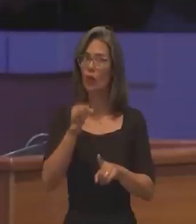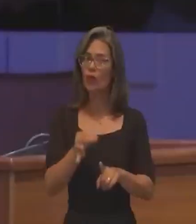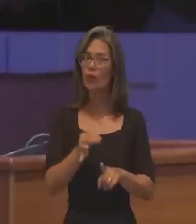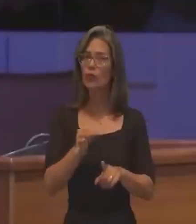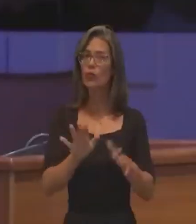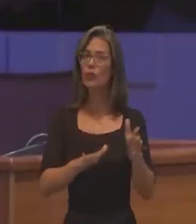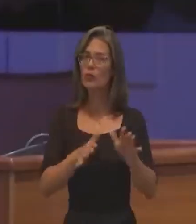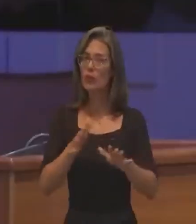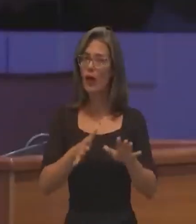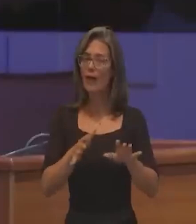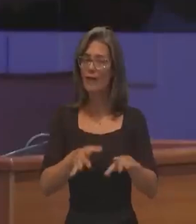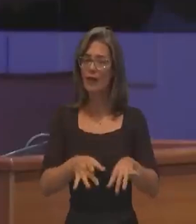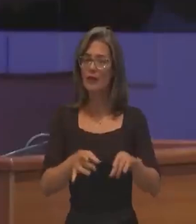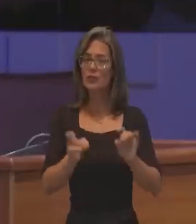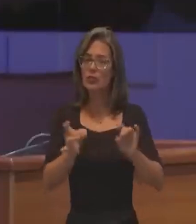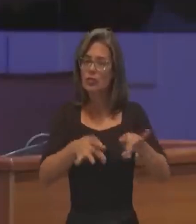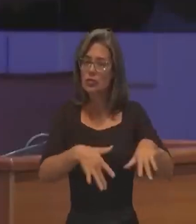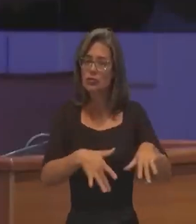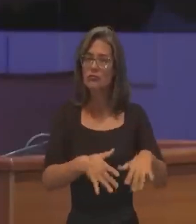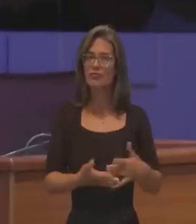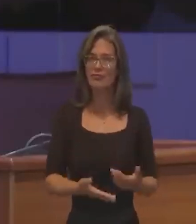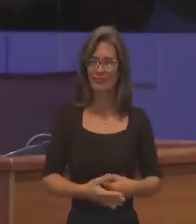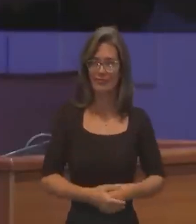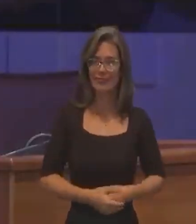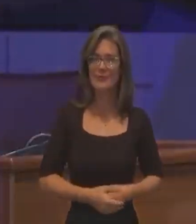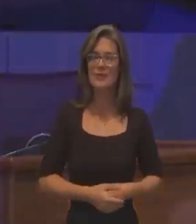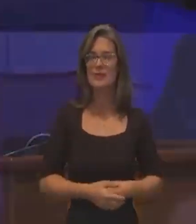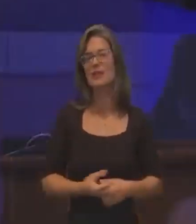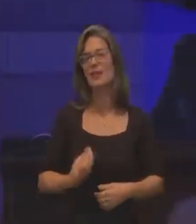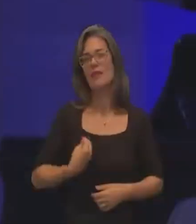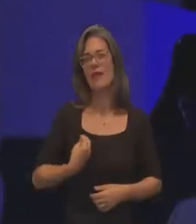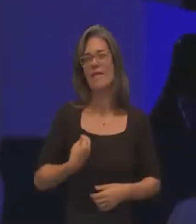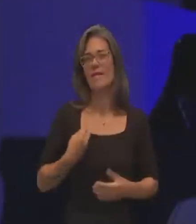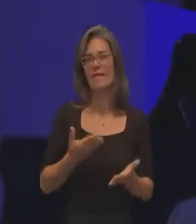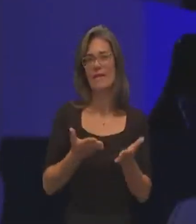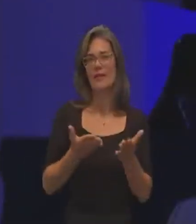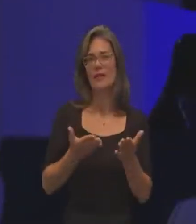se não nos apegarmos à verdade